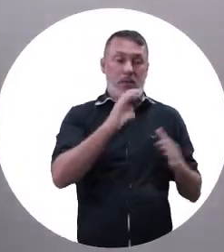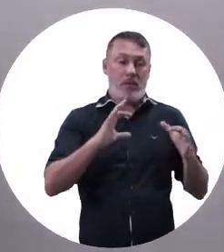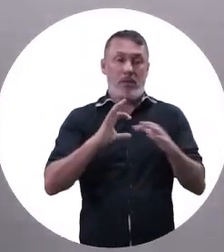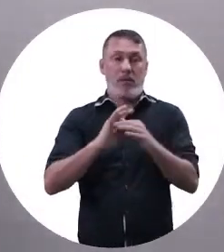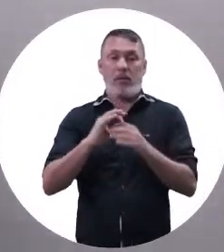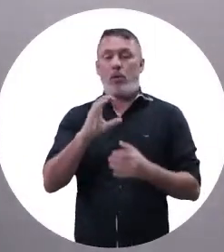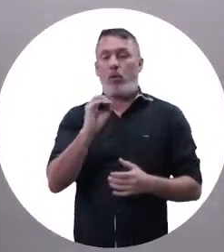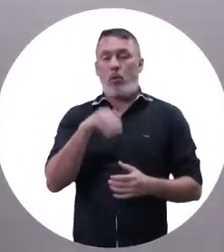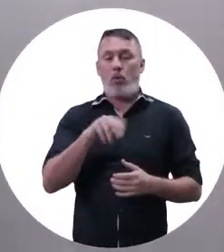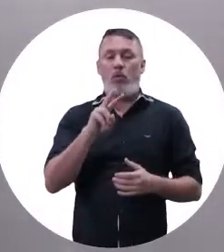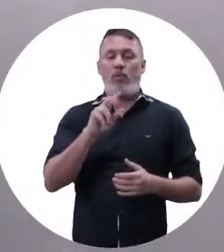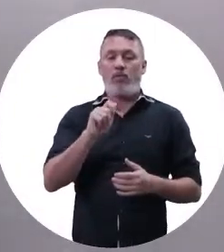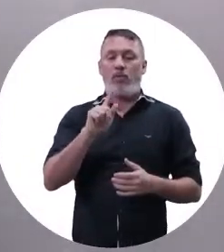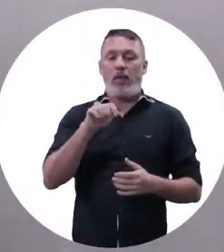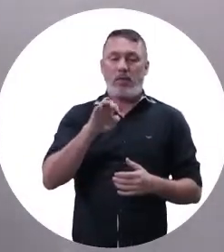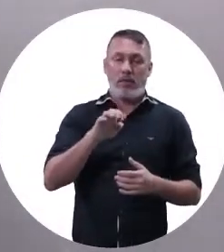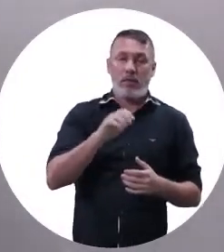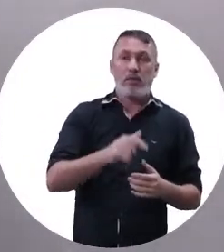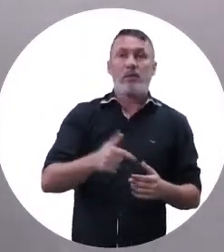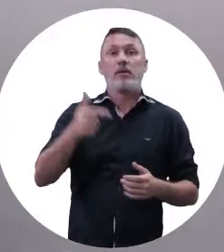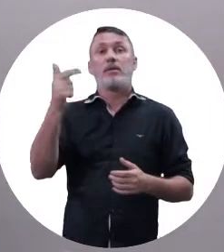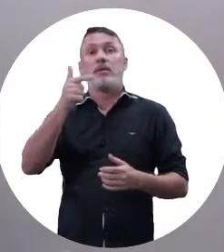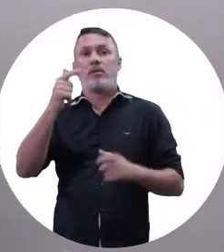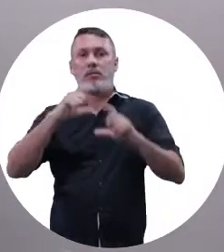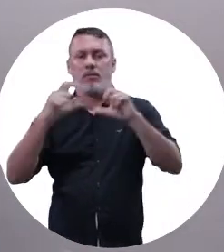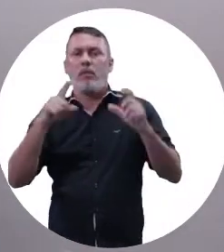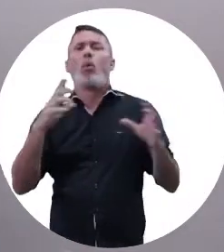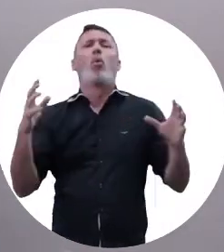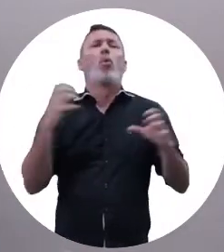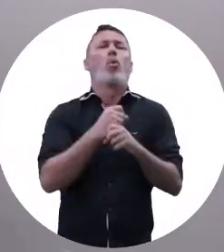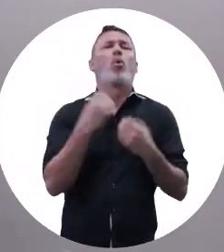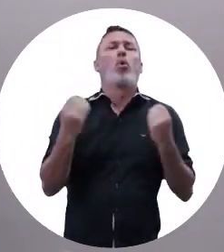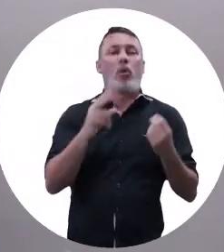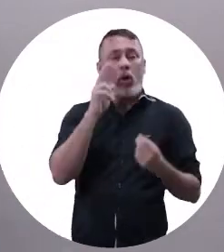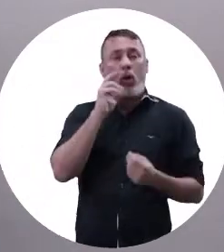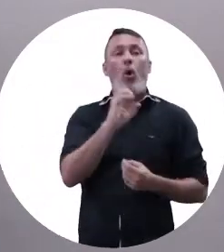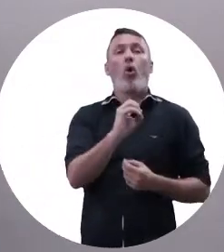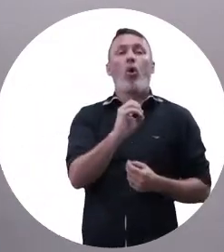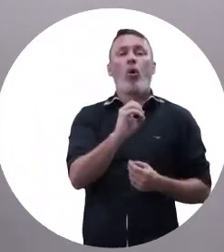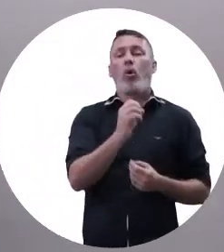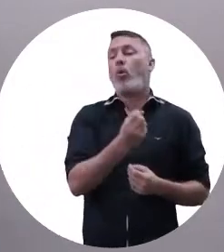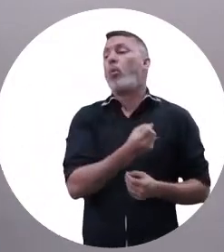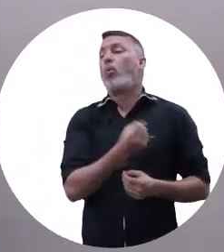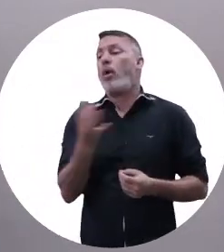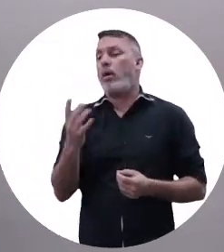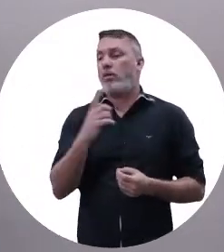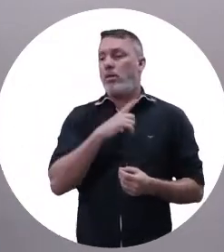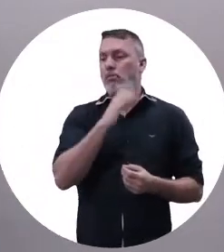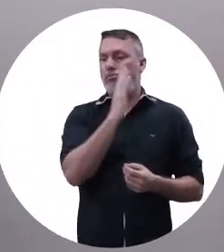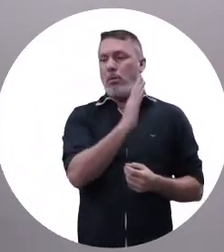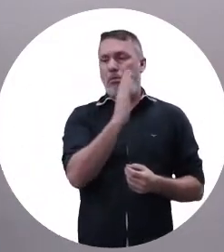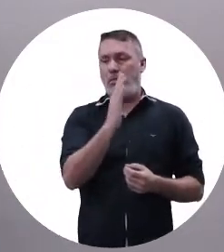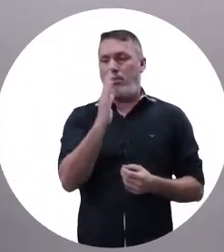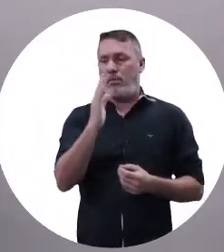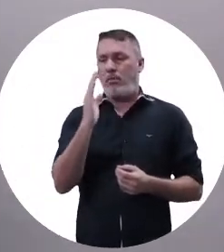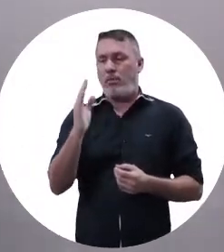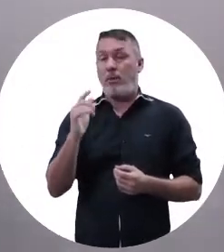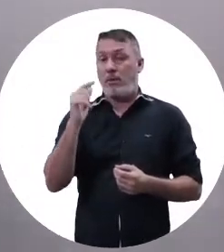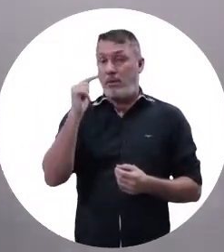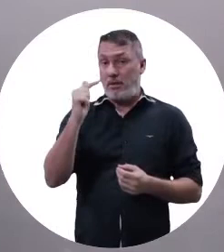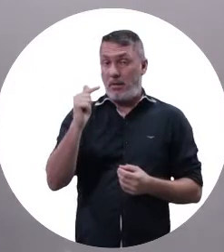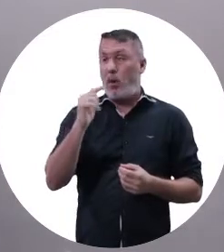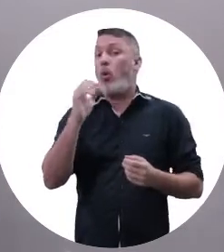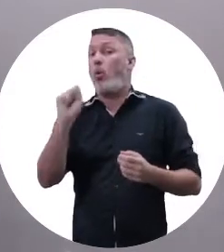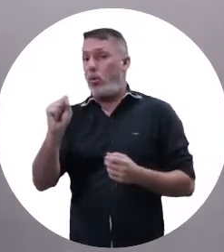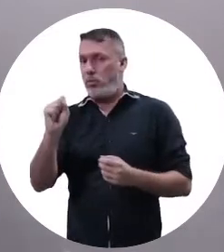ligação covalente. Como é que você conta aqui agora? Oxigênio. 1, 2, 3, 4, 5, 6,